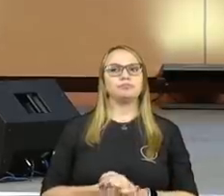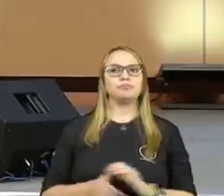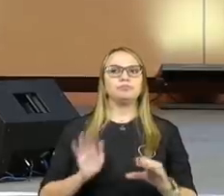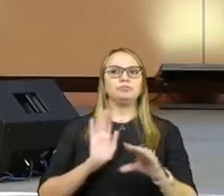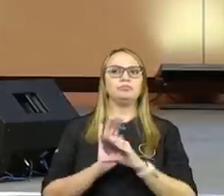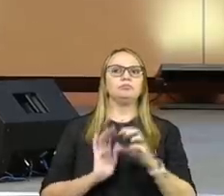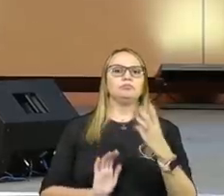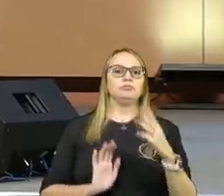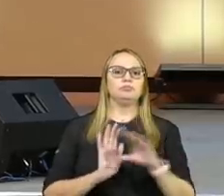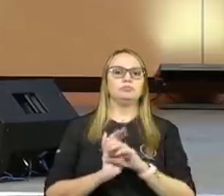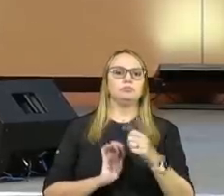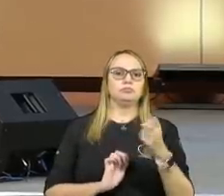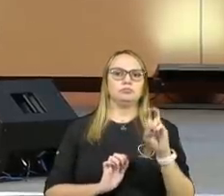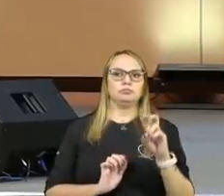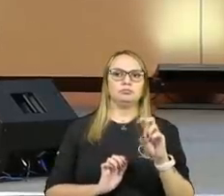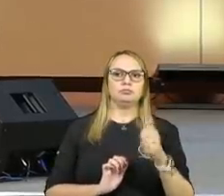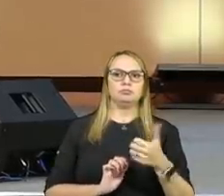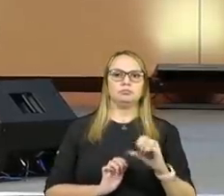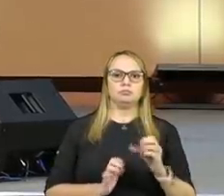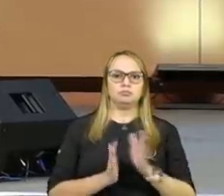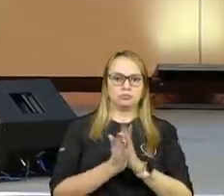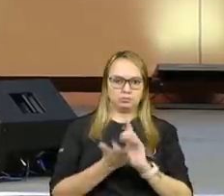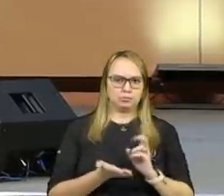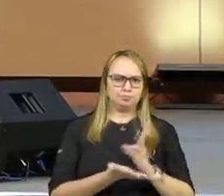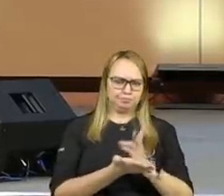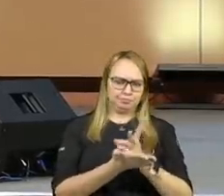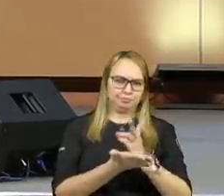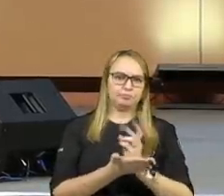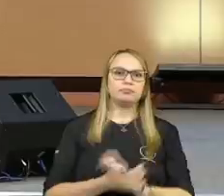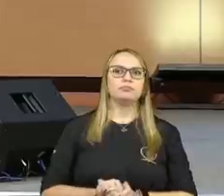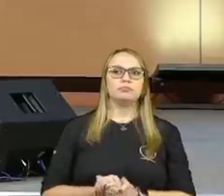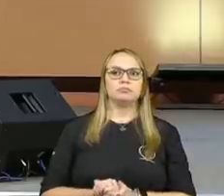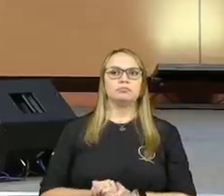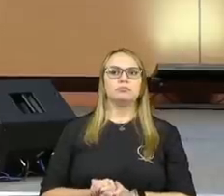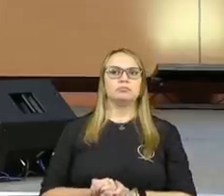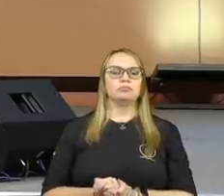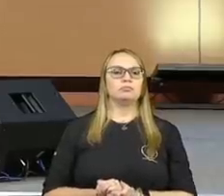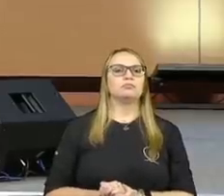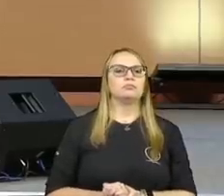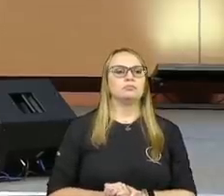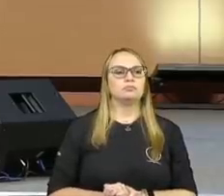capítulo 3, versículo 15 e 16. Pode deixar sua Bíblia aberta aí nessa passagem de Josué.